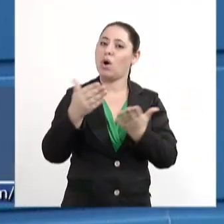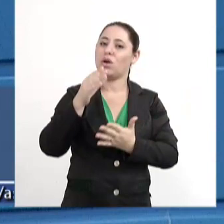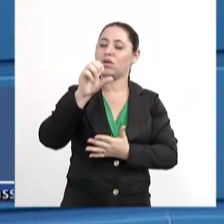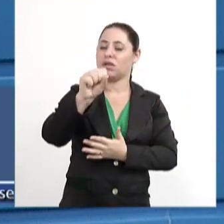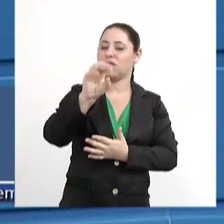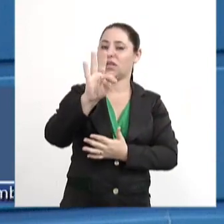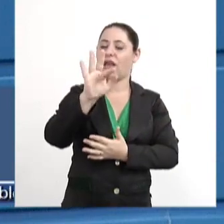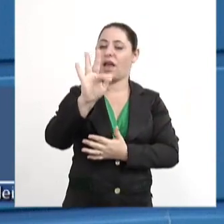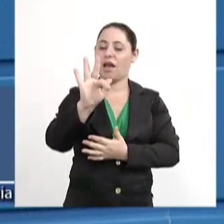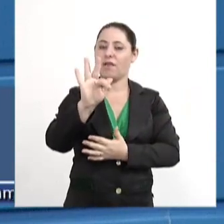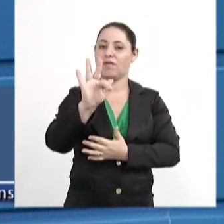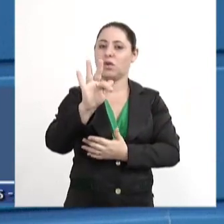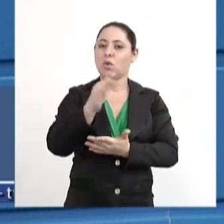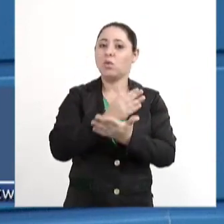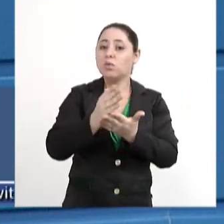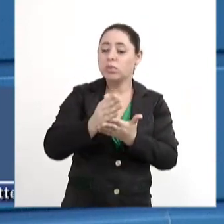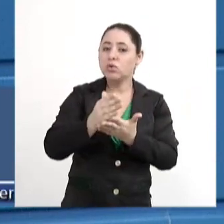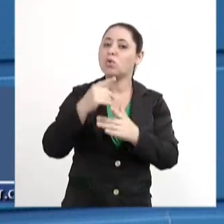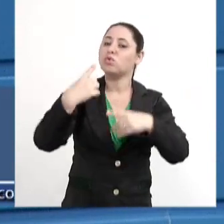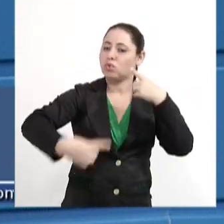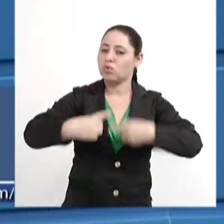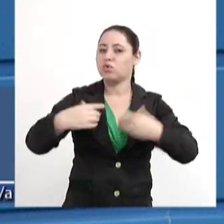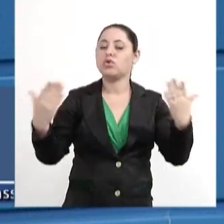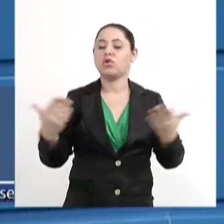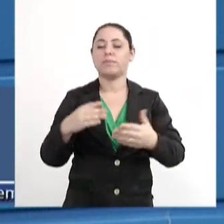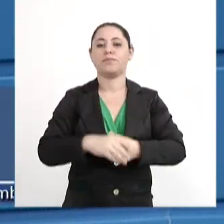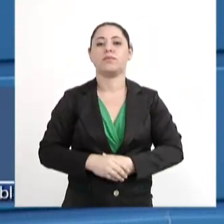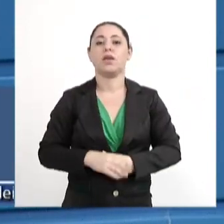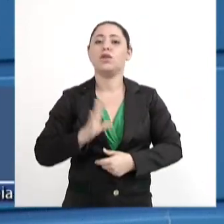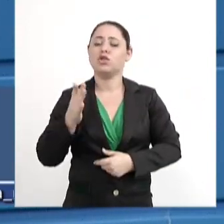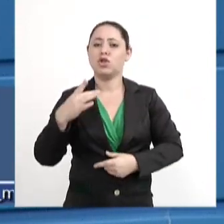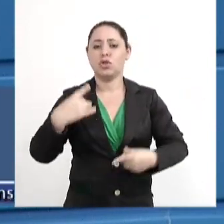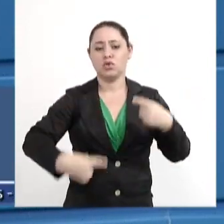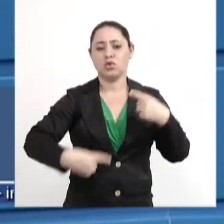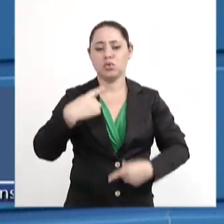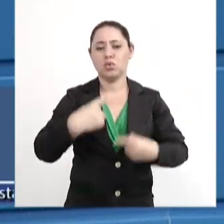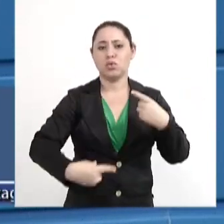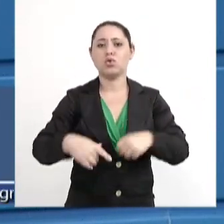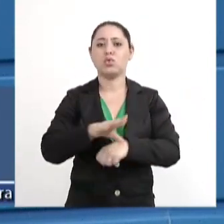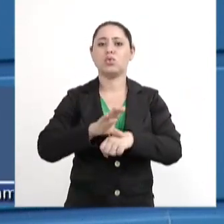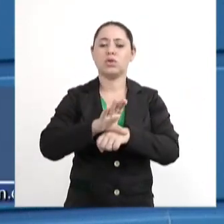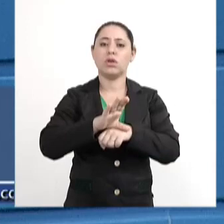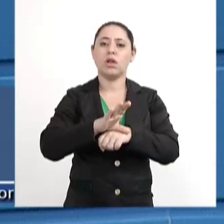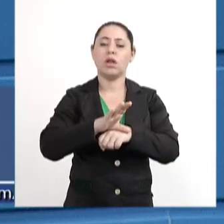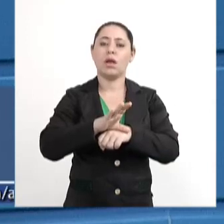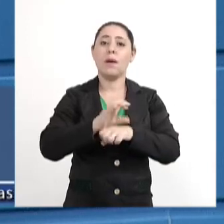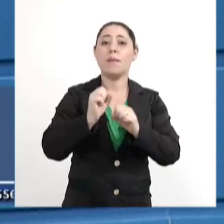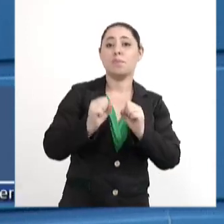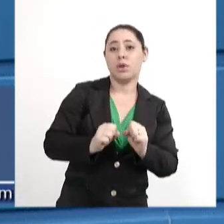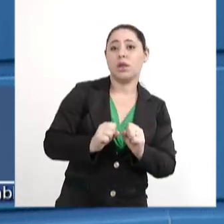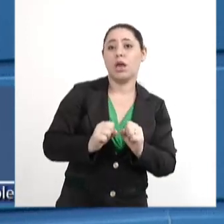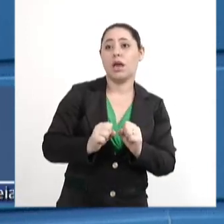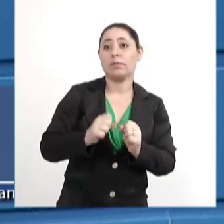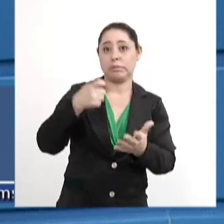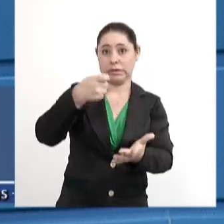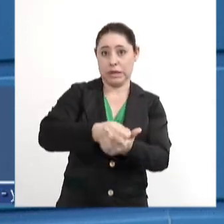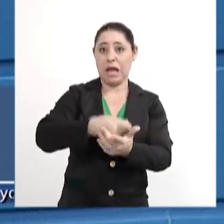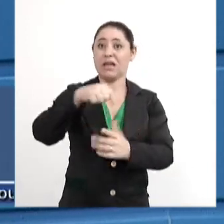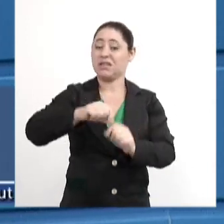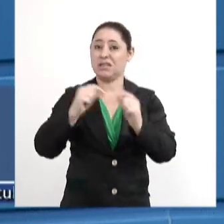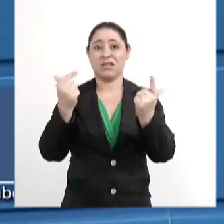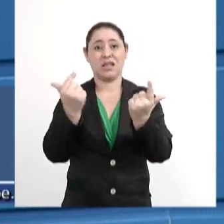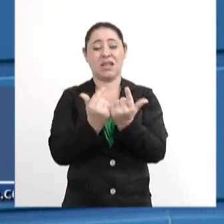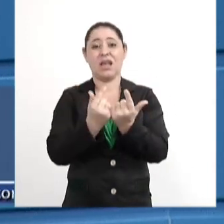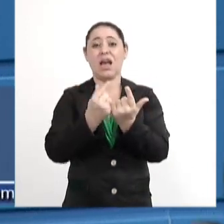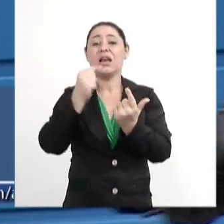nesses assuntos. Mas eu penso que nós já discutimos a constitucionalidade, tem coisa que podemos e devemos. Aqui nesta casa